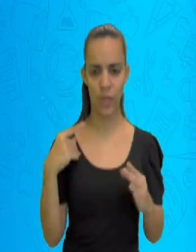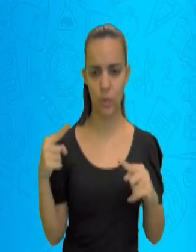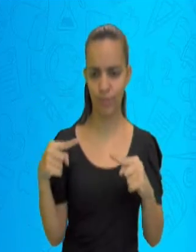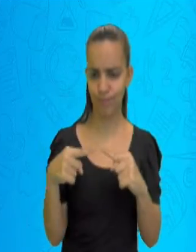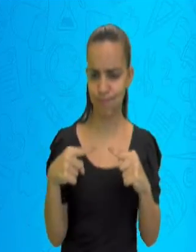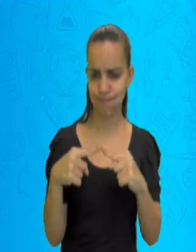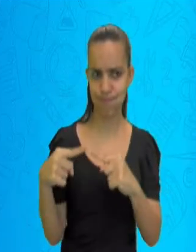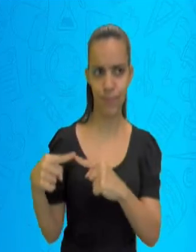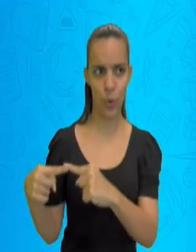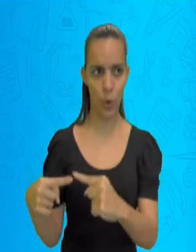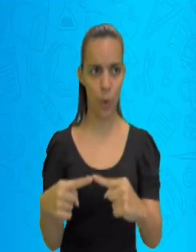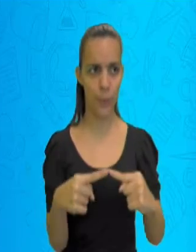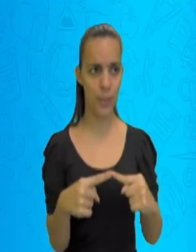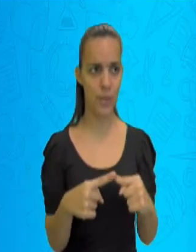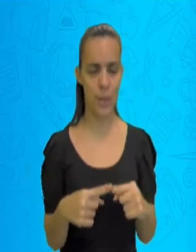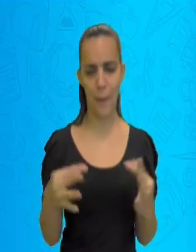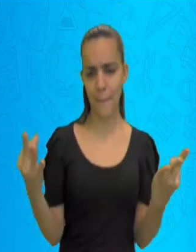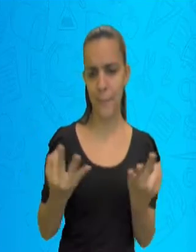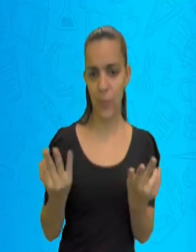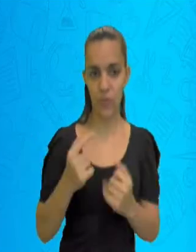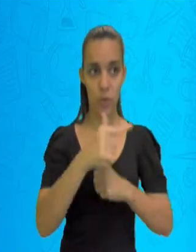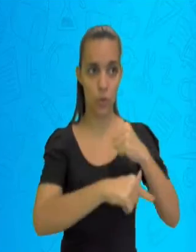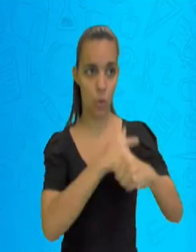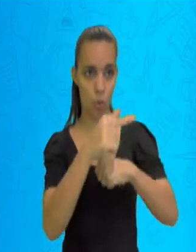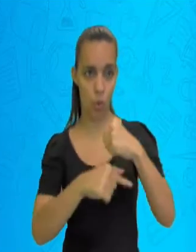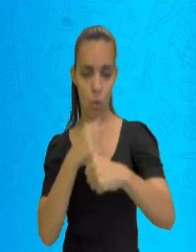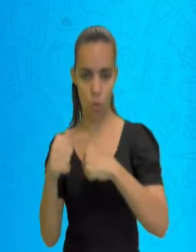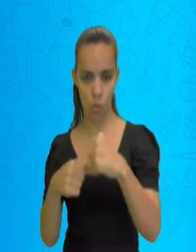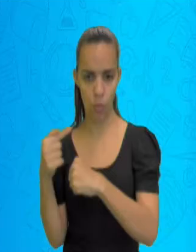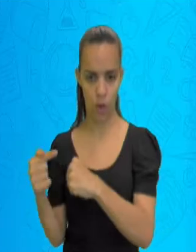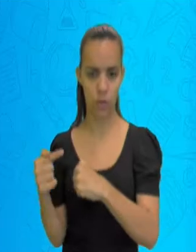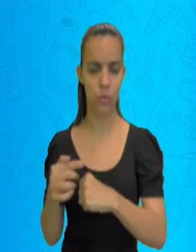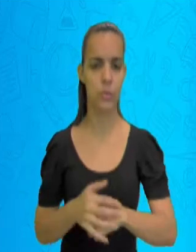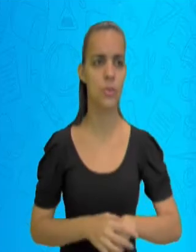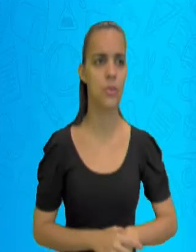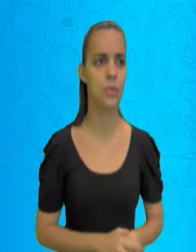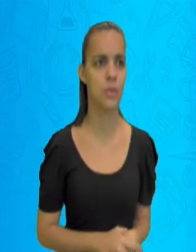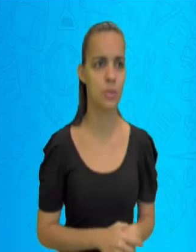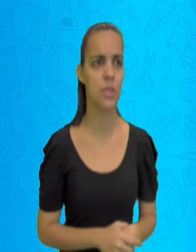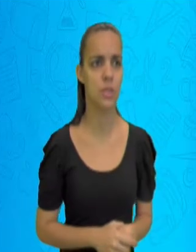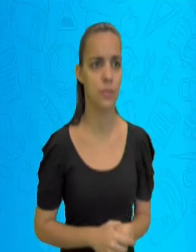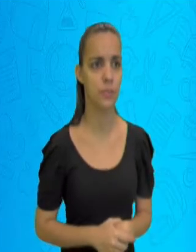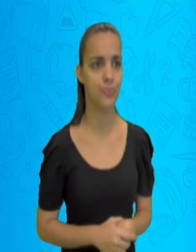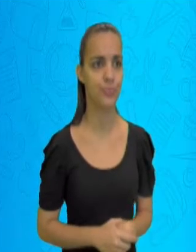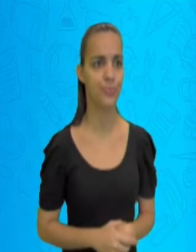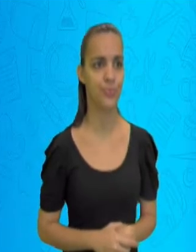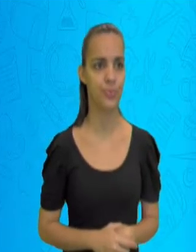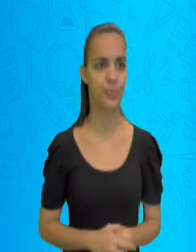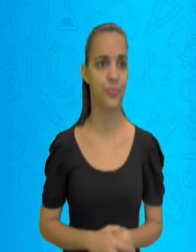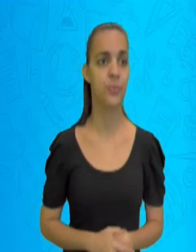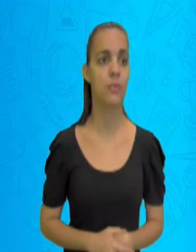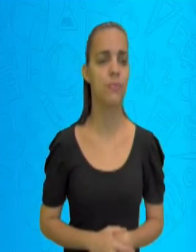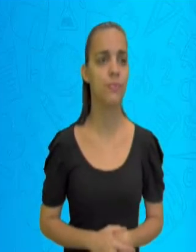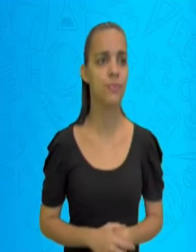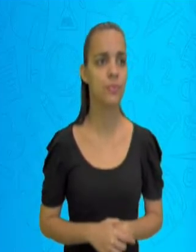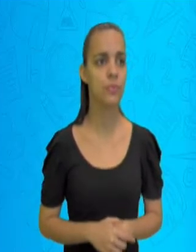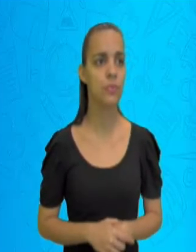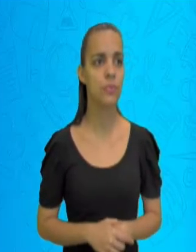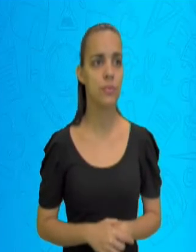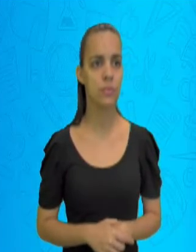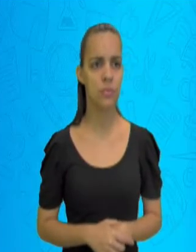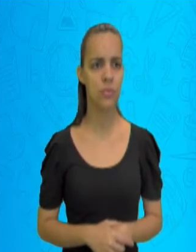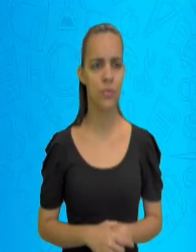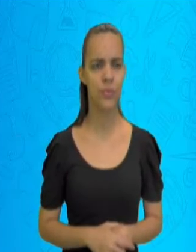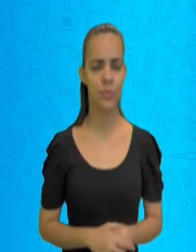combinação específica de átomos de mais de um elemento químico, sempre numa mesma proporção. E,